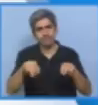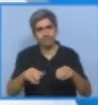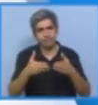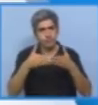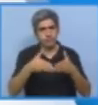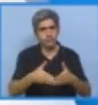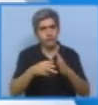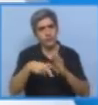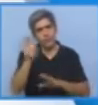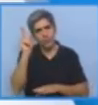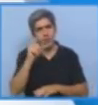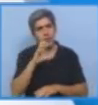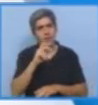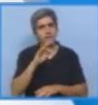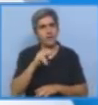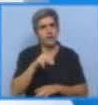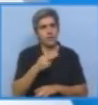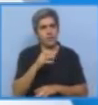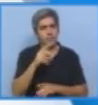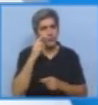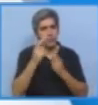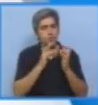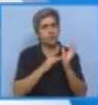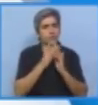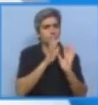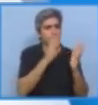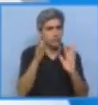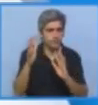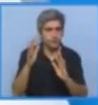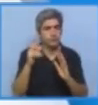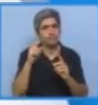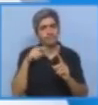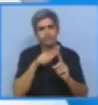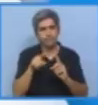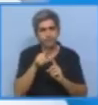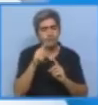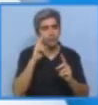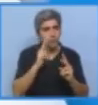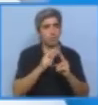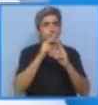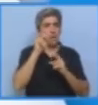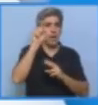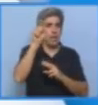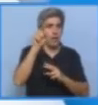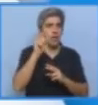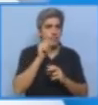para Cafarnaum à procura de Jesus. Ao encontrá-lo no outro lado do mar, disseram-lhe: